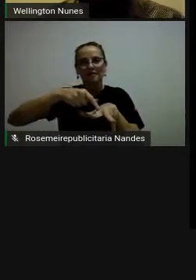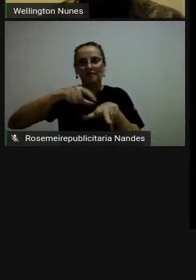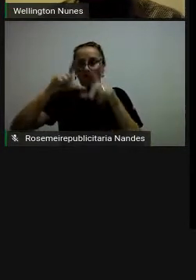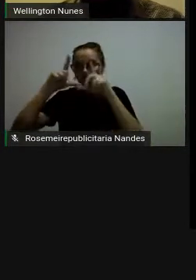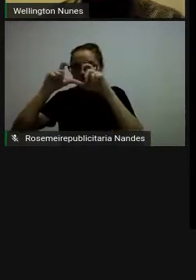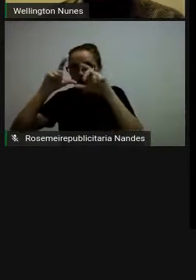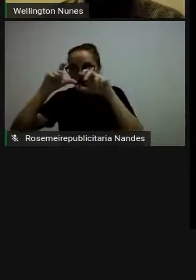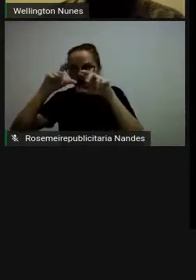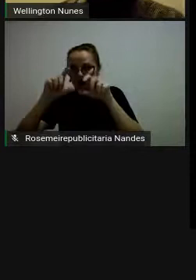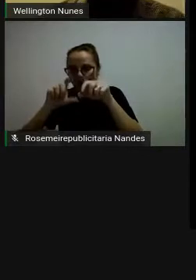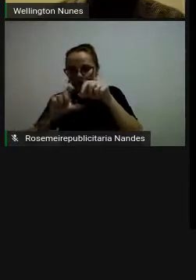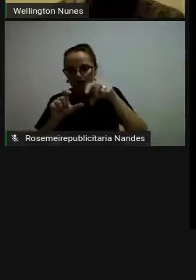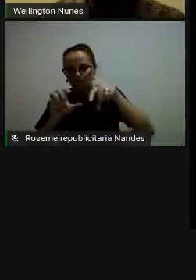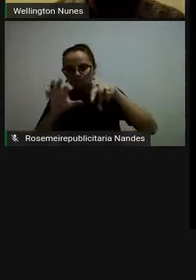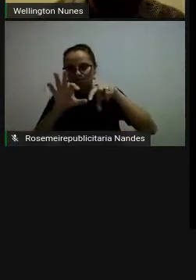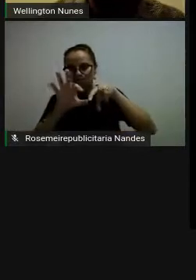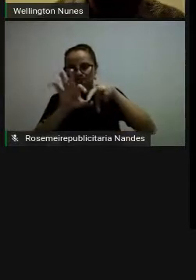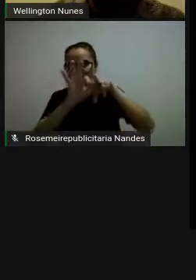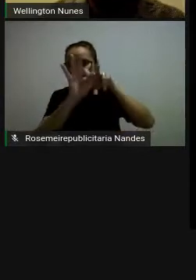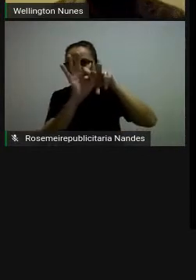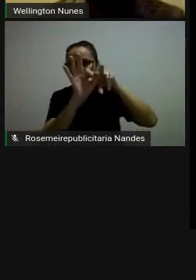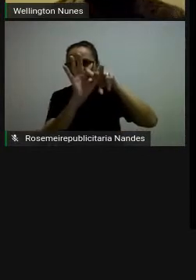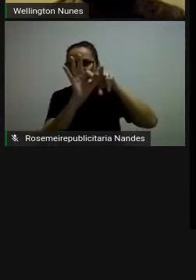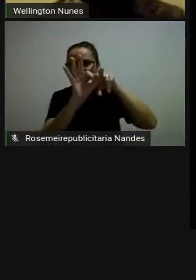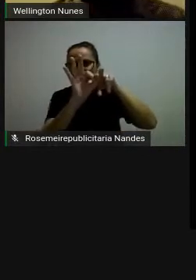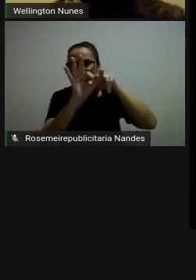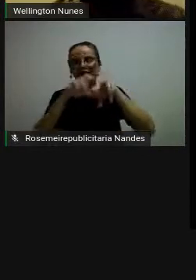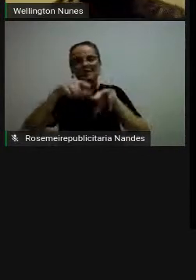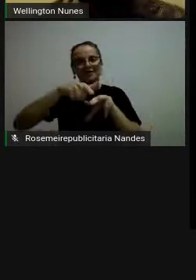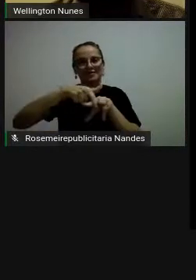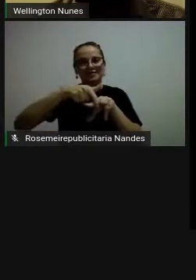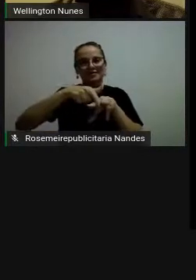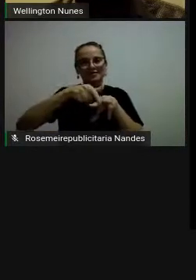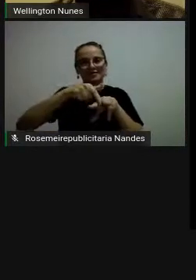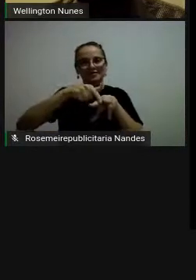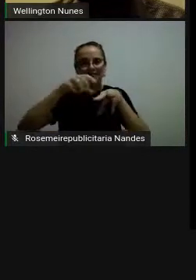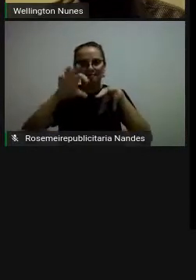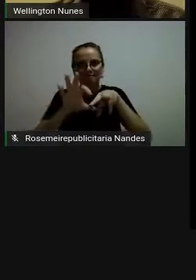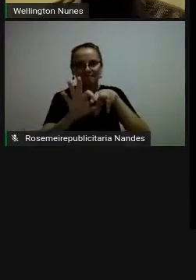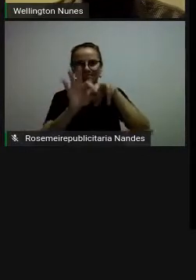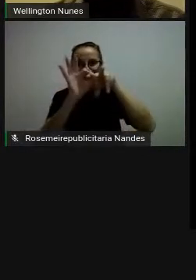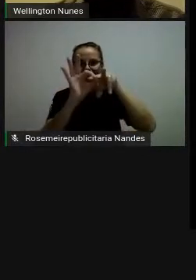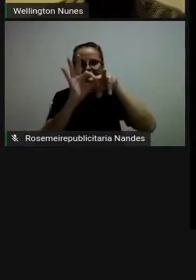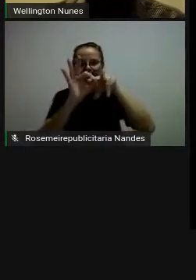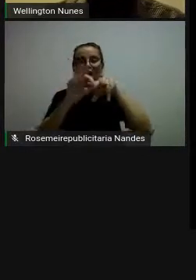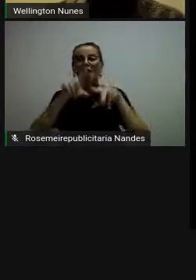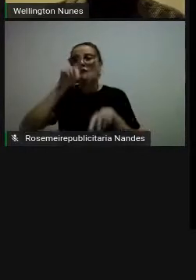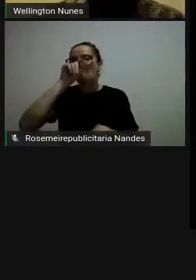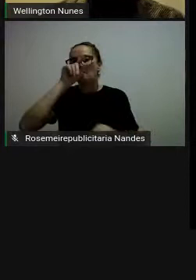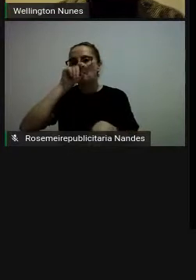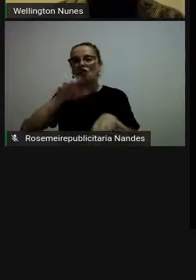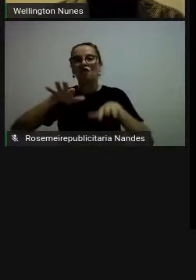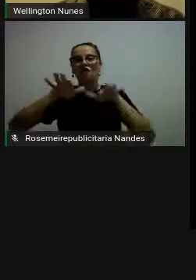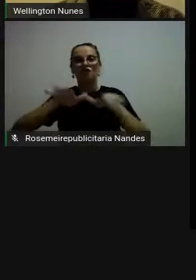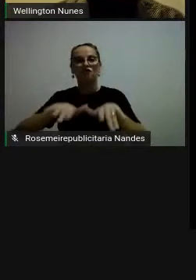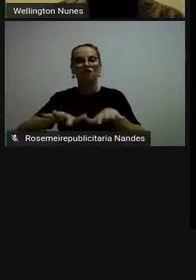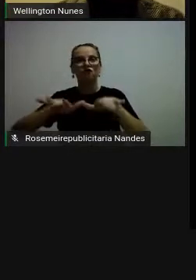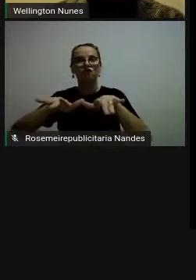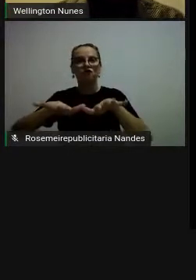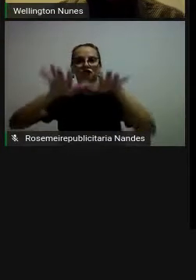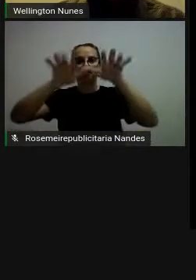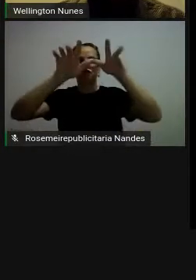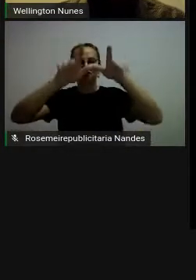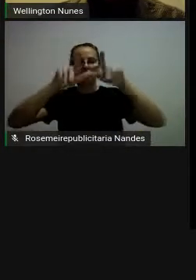fotográfica. Logicamente o pombo ele não disparava a câmera por conta própria, né? E sim que ela